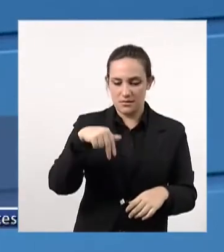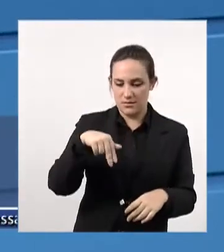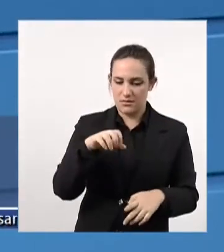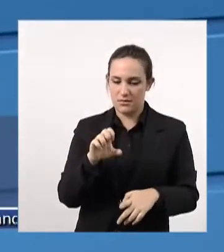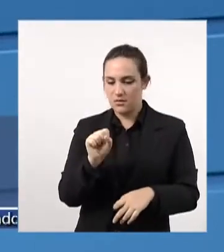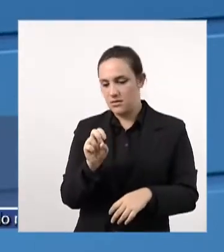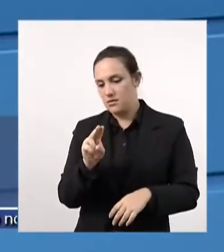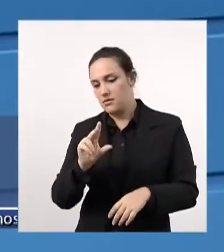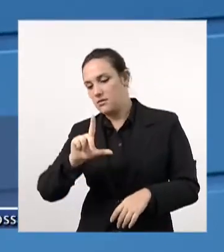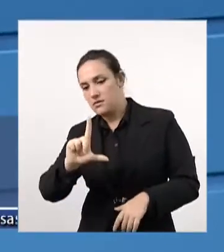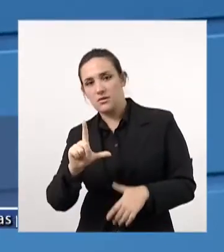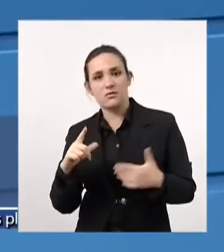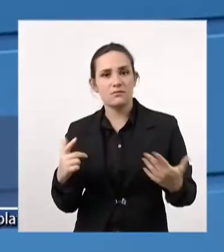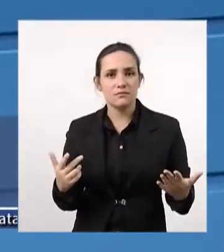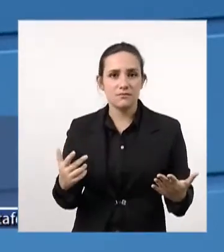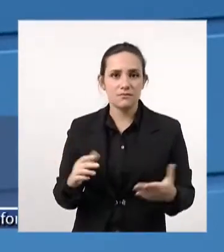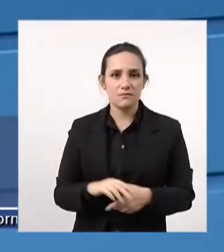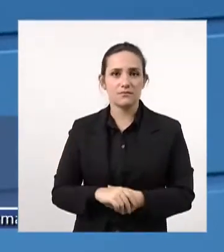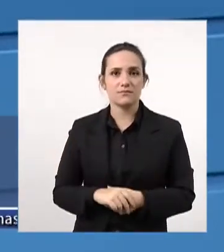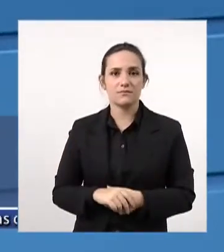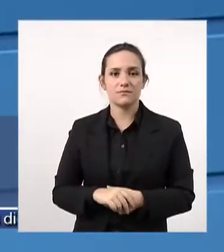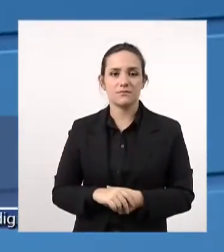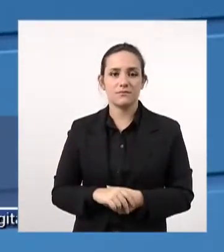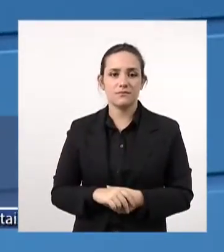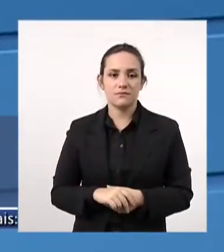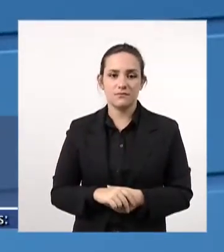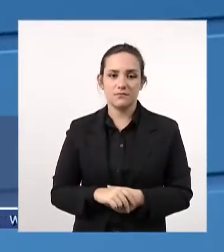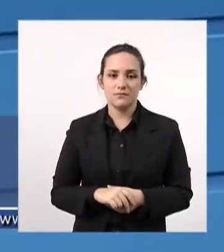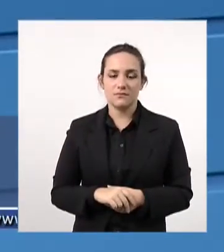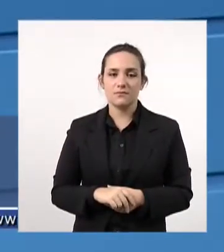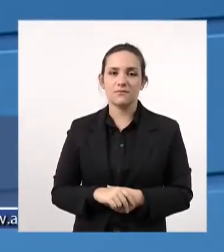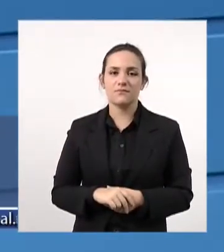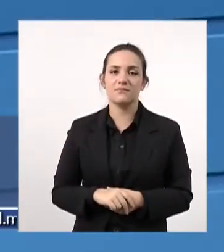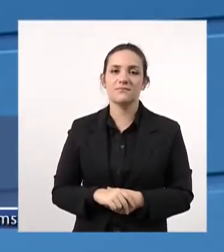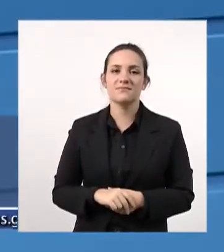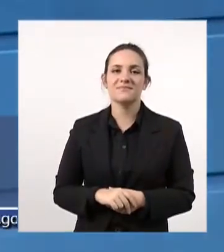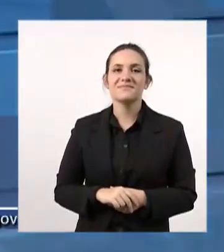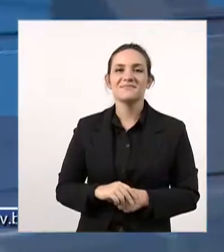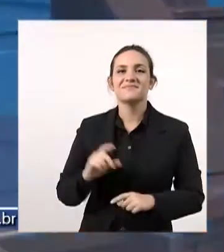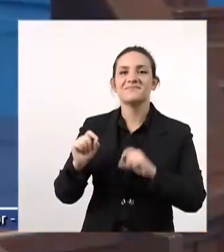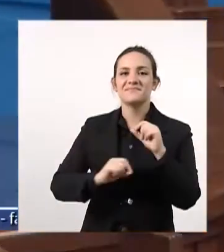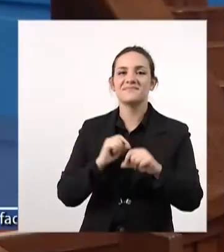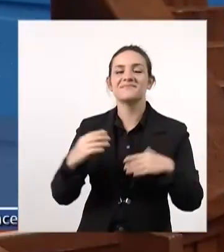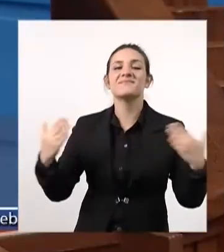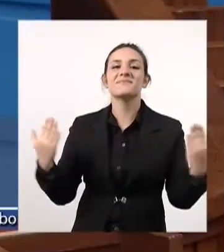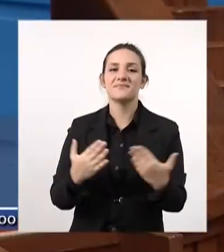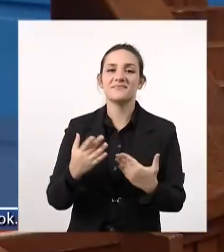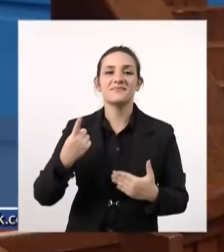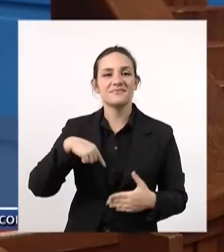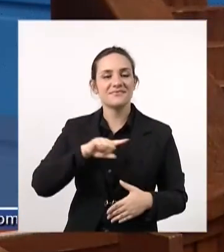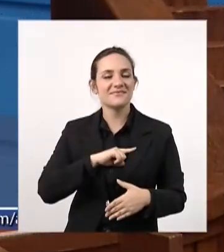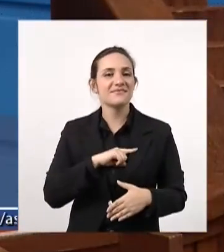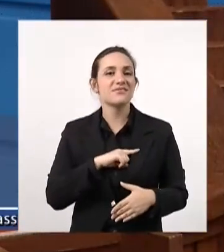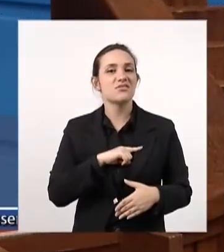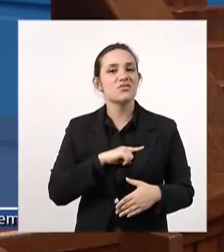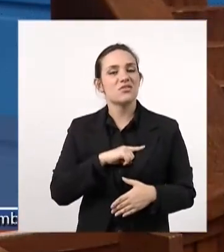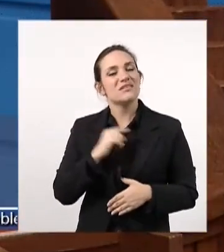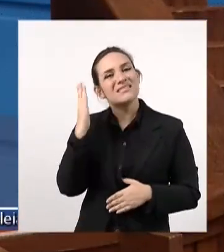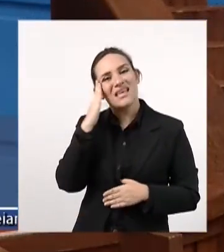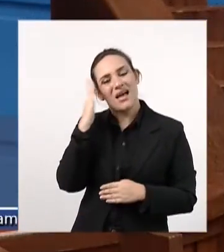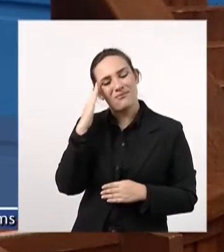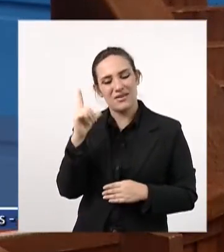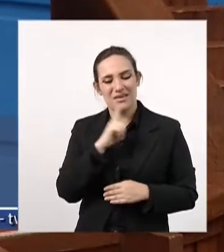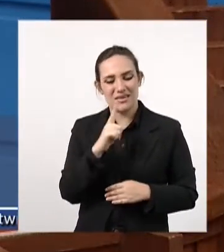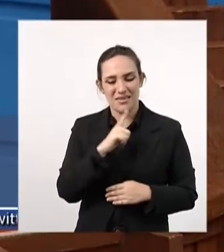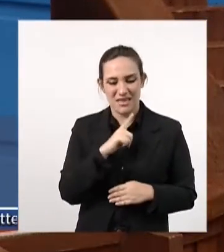de um trabalho. Quando a gente lê, só para concluir, senhor presidente, quando a gente lê que nós vivemos em um país com 220 milhões